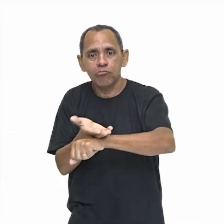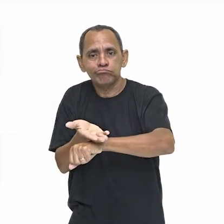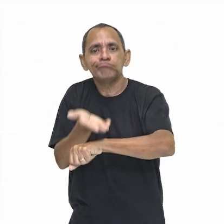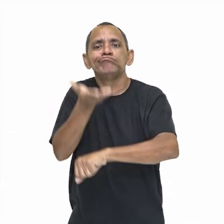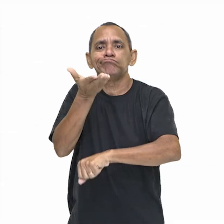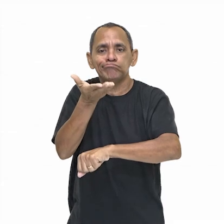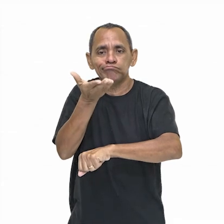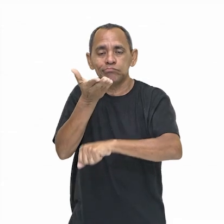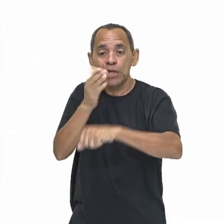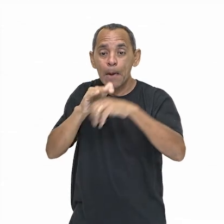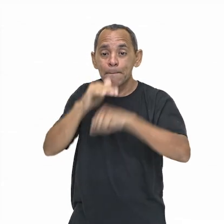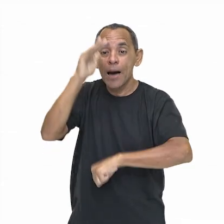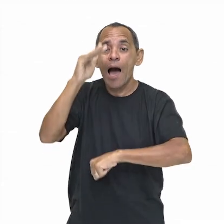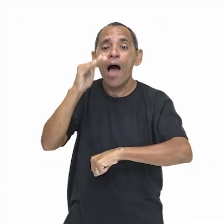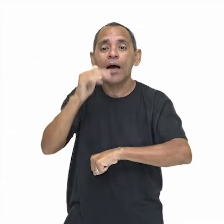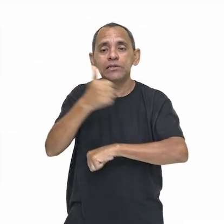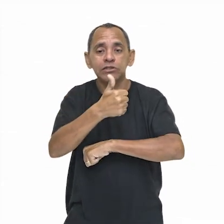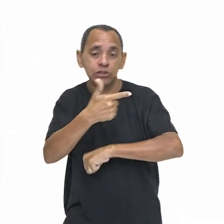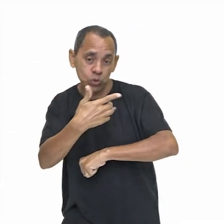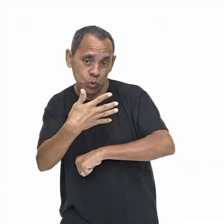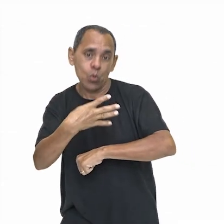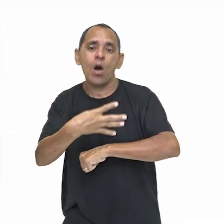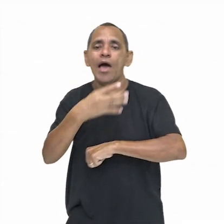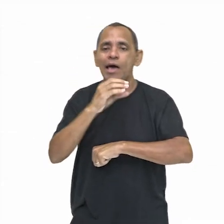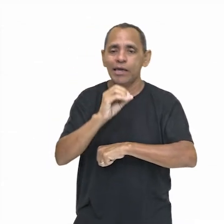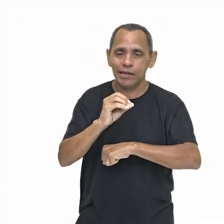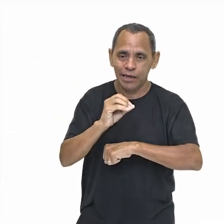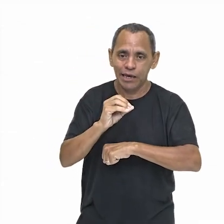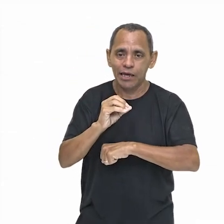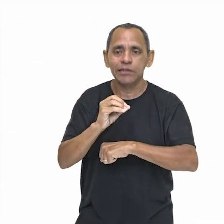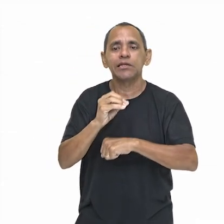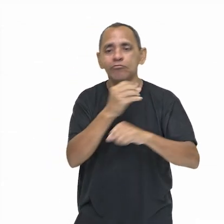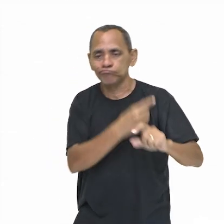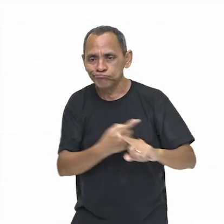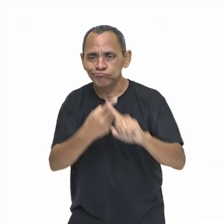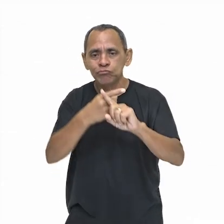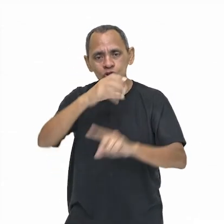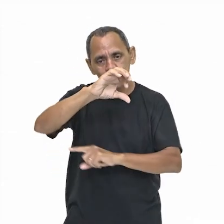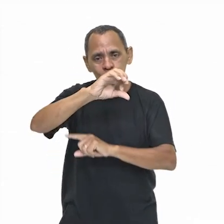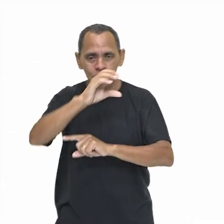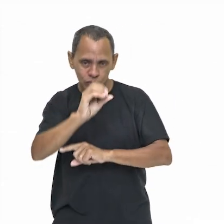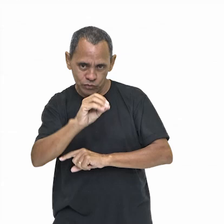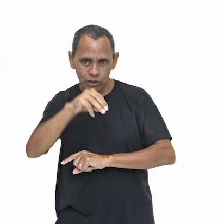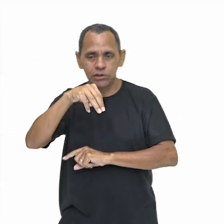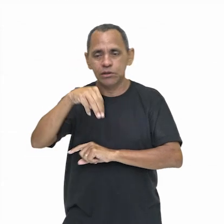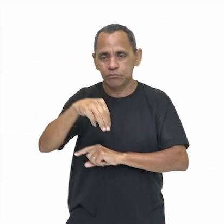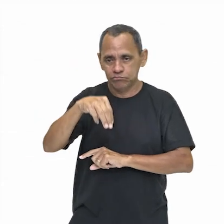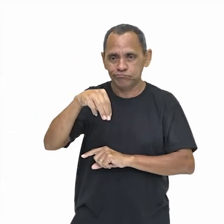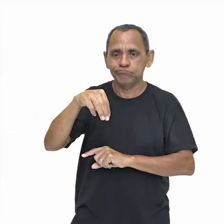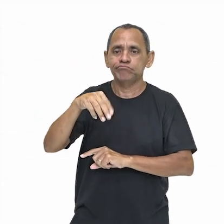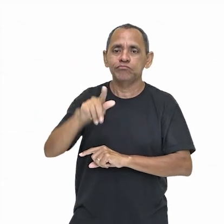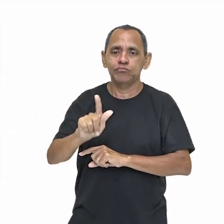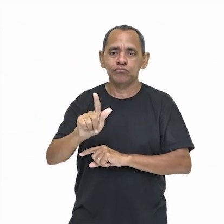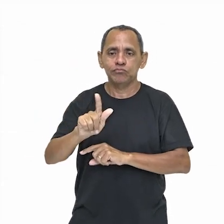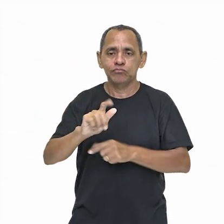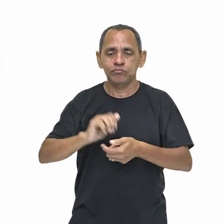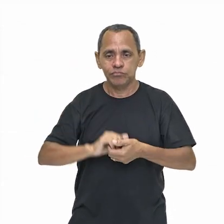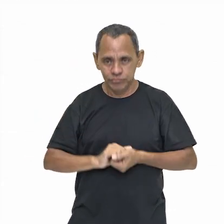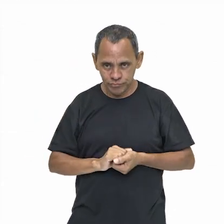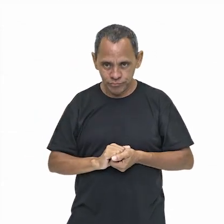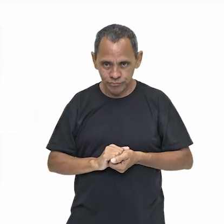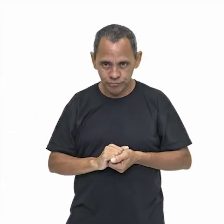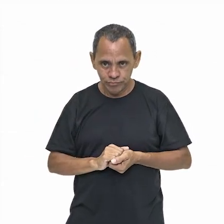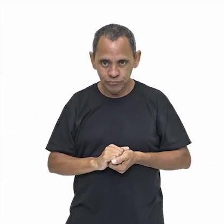de 140 por 90 milímetros de mercúrio. Certo, gente? Então, a